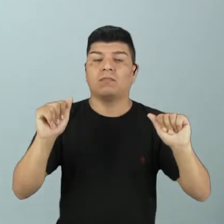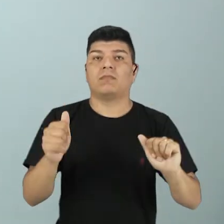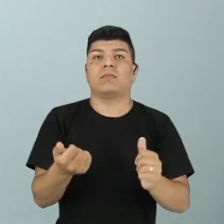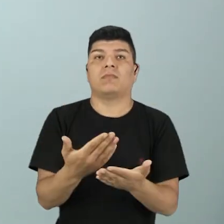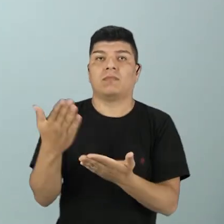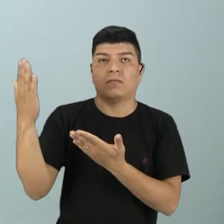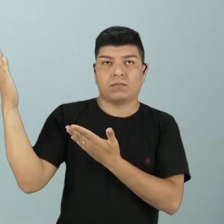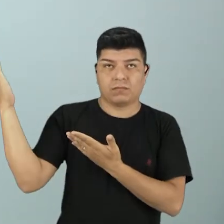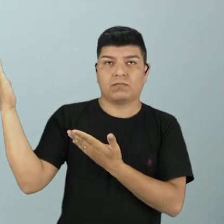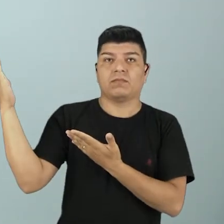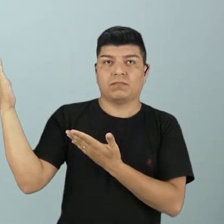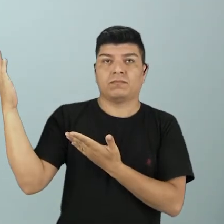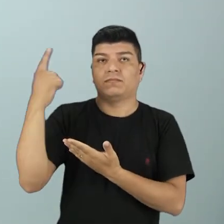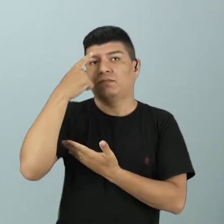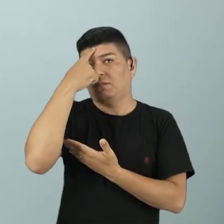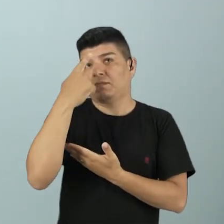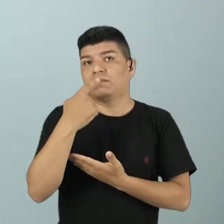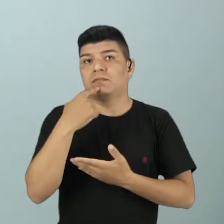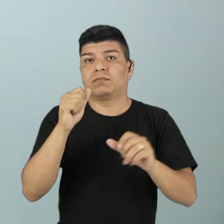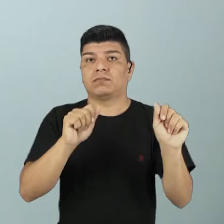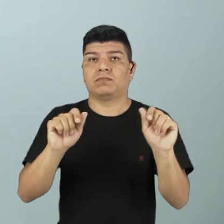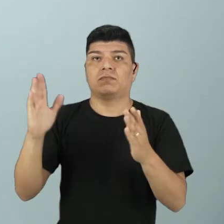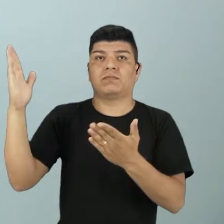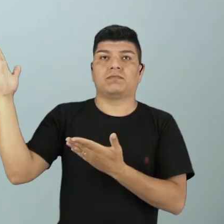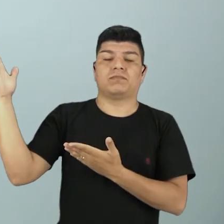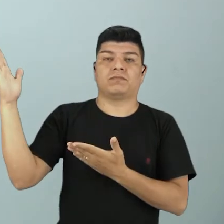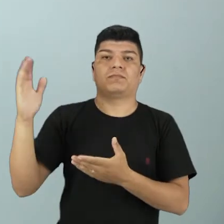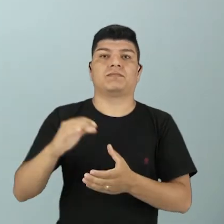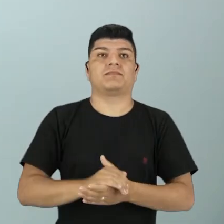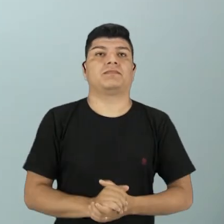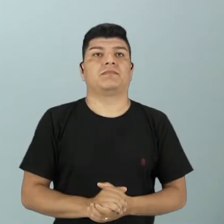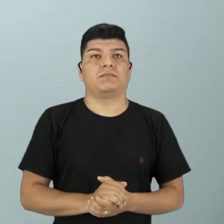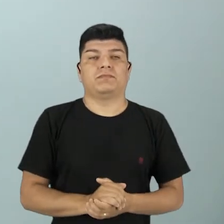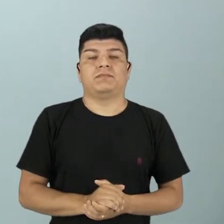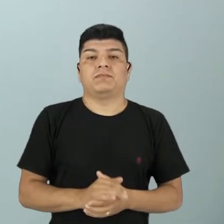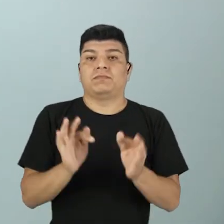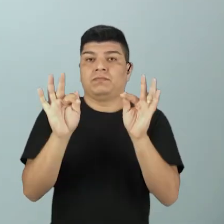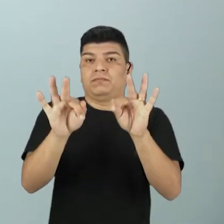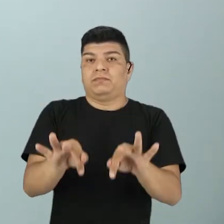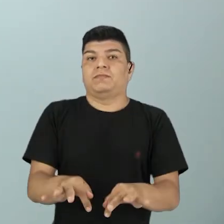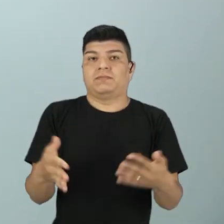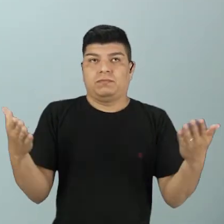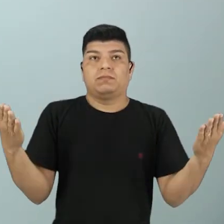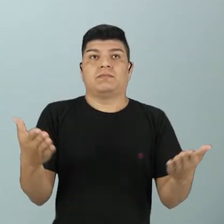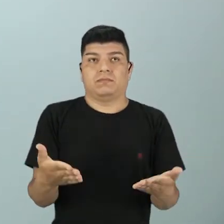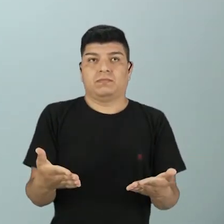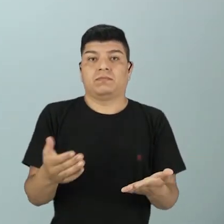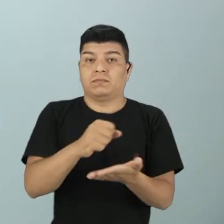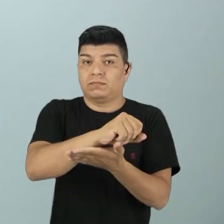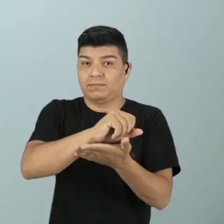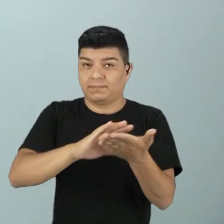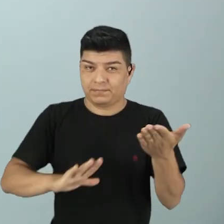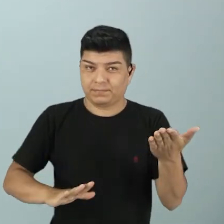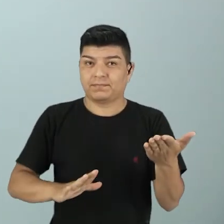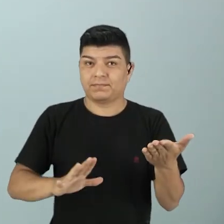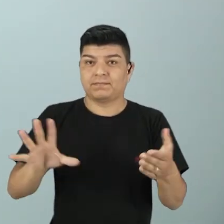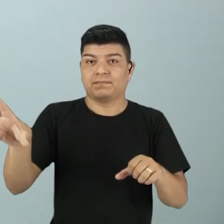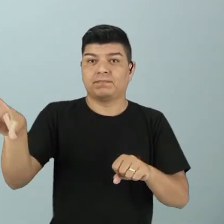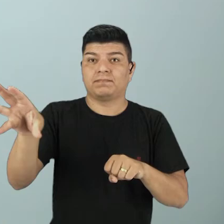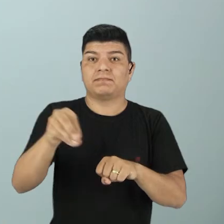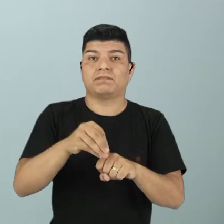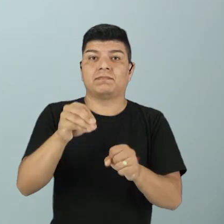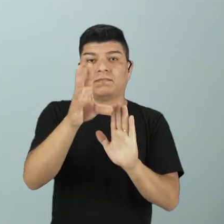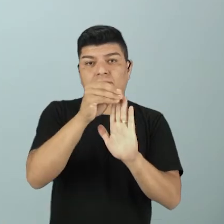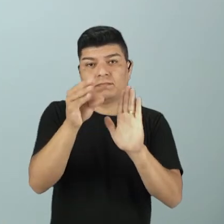aí está as conjugações do verbo to be, que é irregular. Para finalizar, vamos fazer um exercising para fechar aí